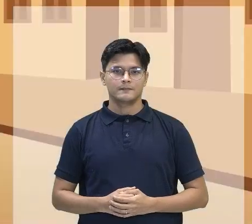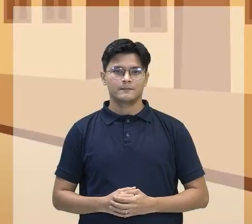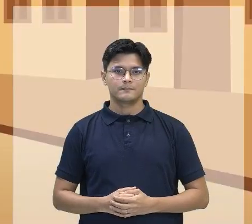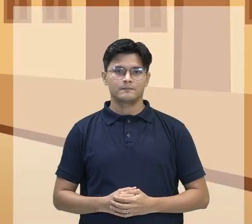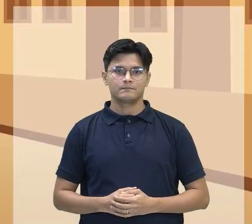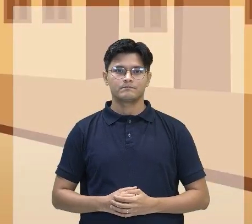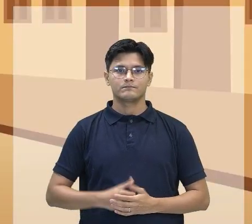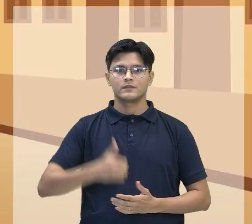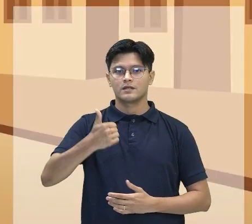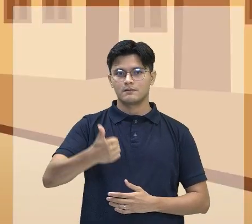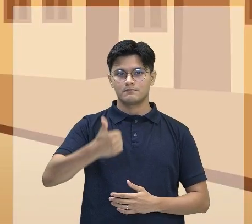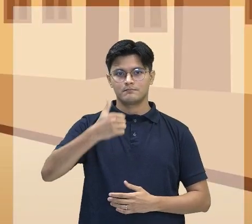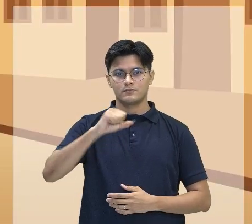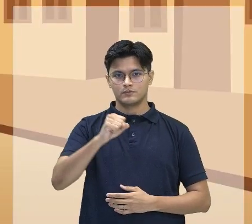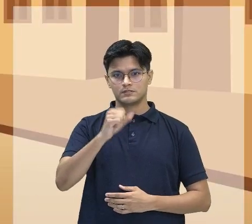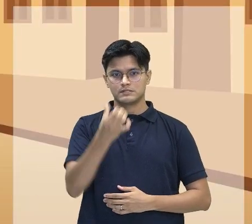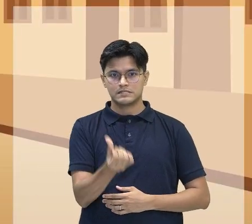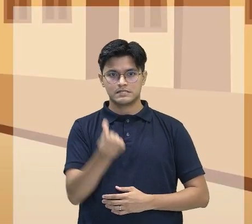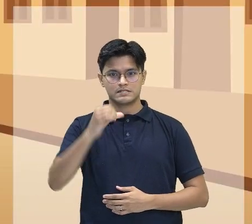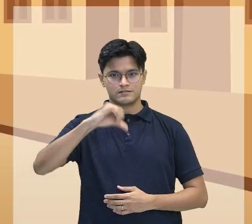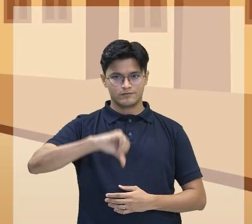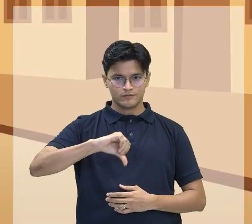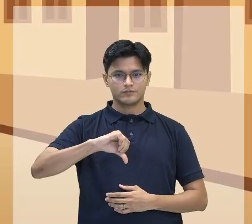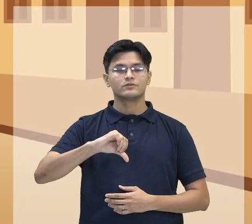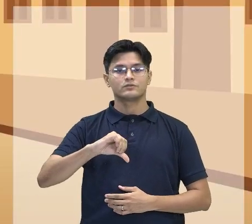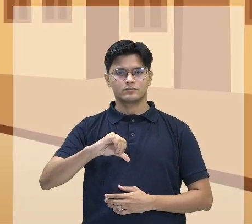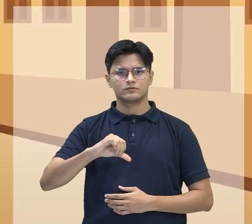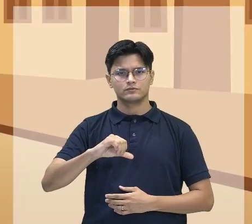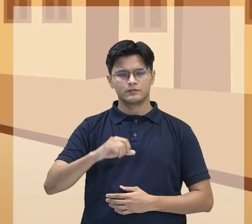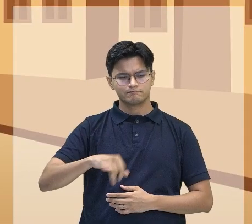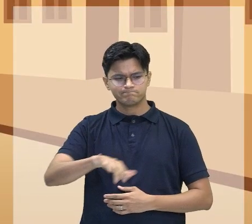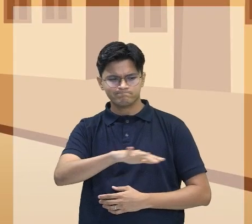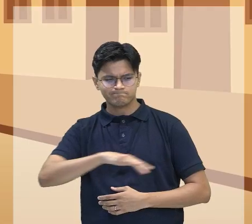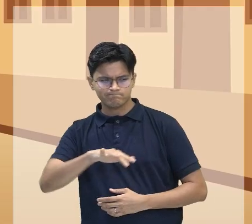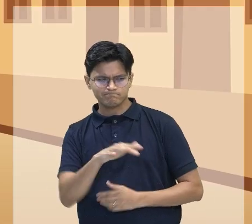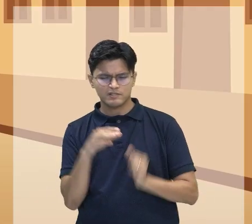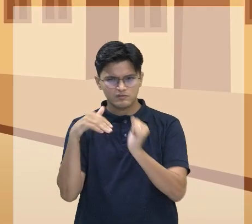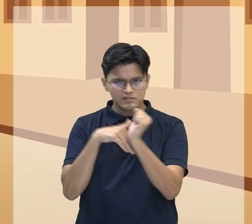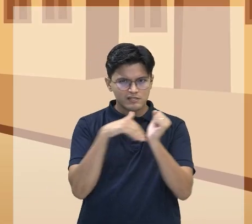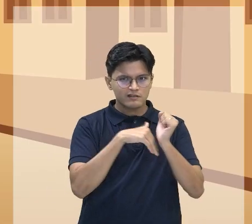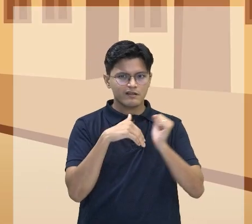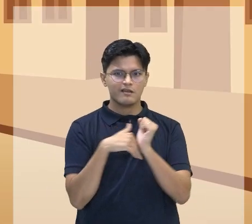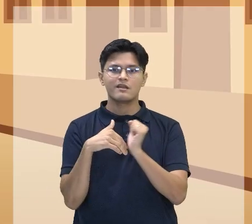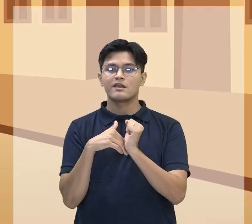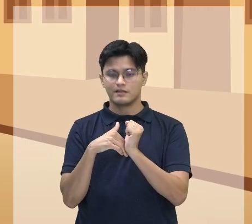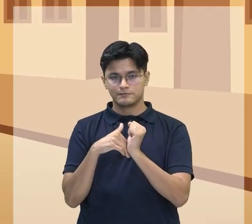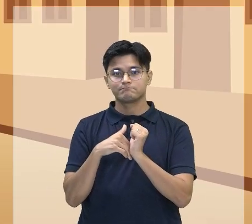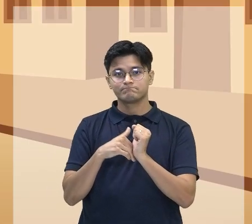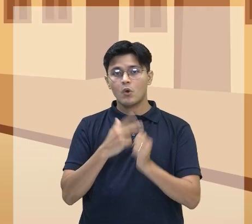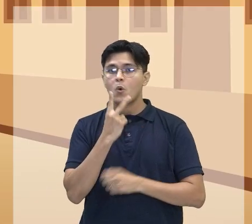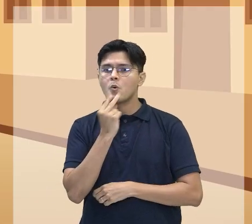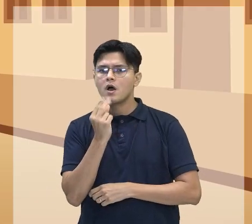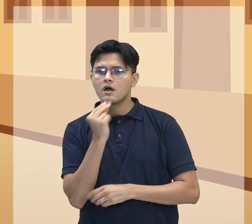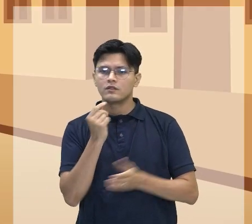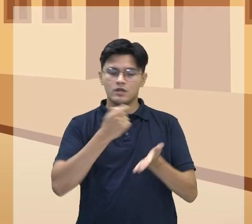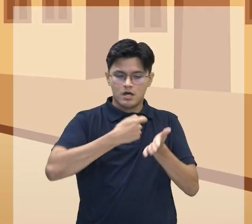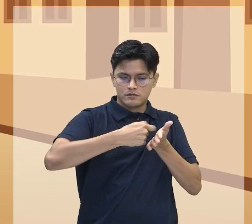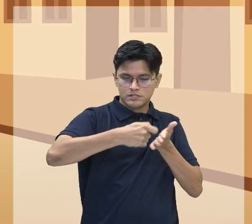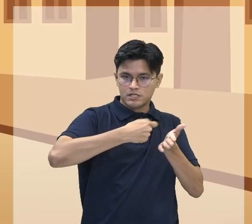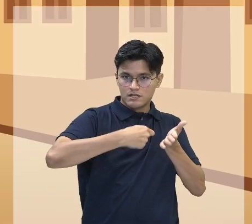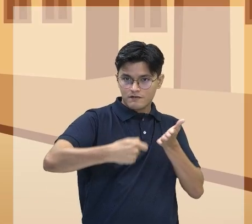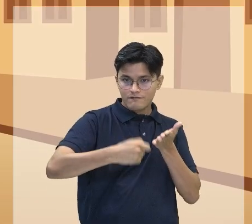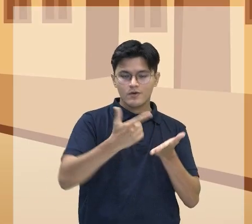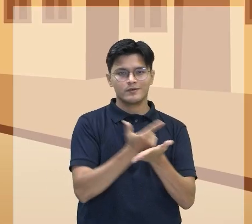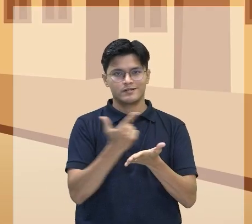Em 1869, numa atmosfera de segredos e mistérios, Machado de Assis escreveu A